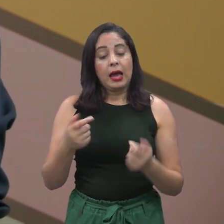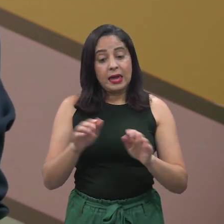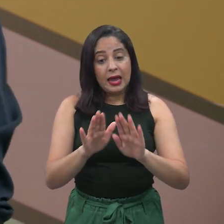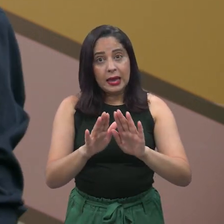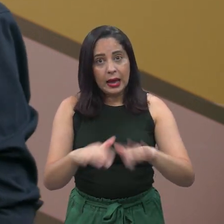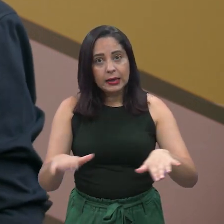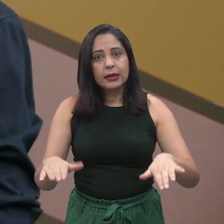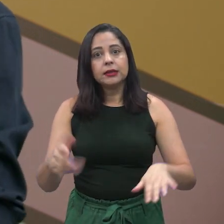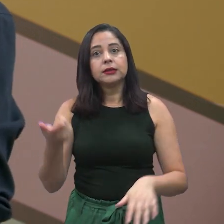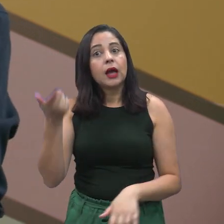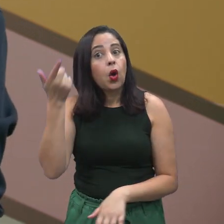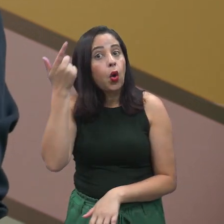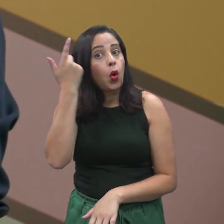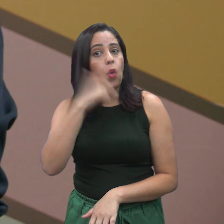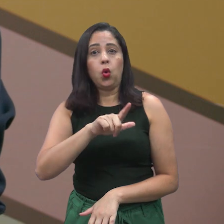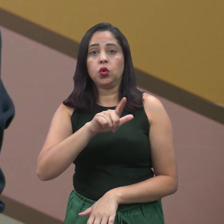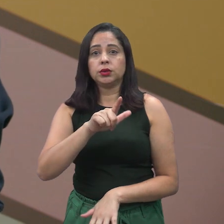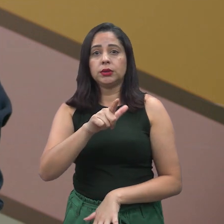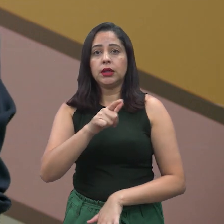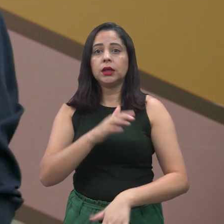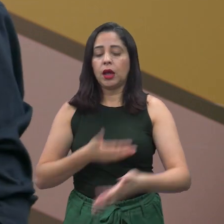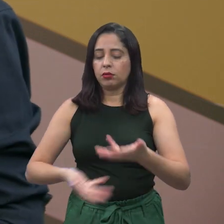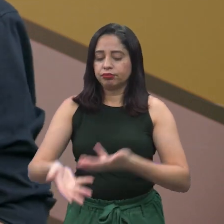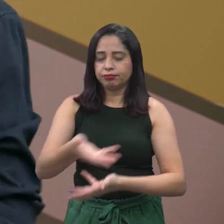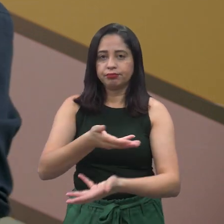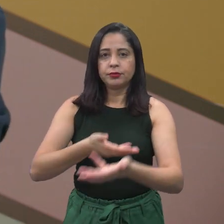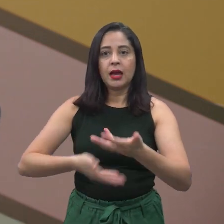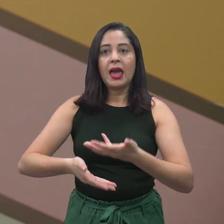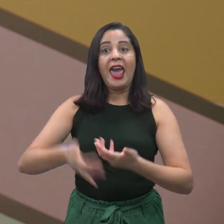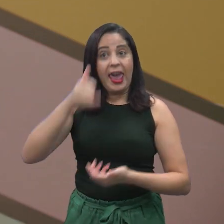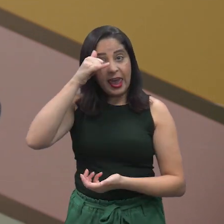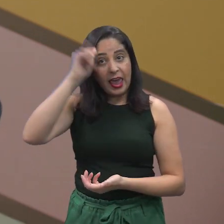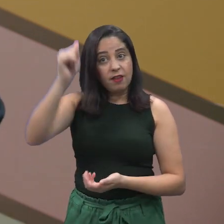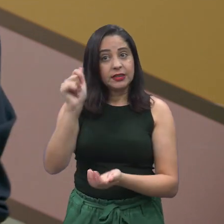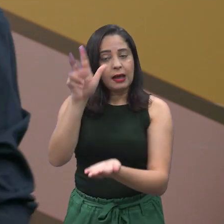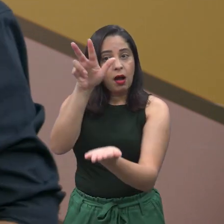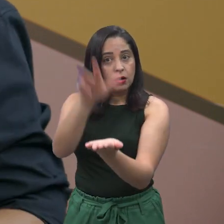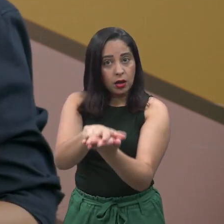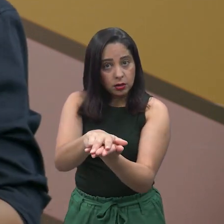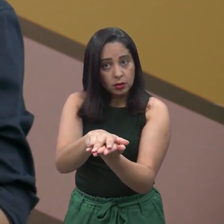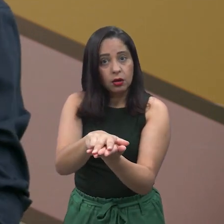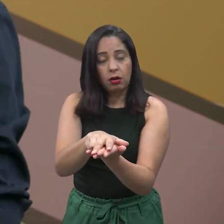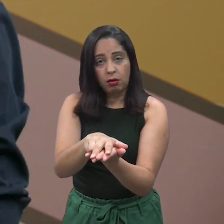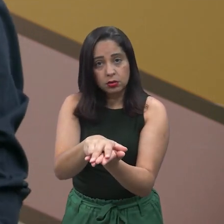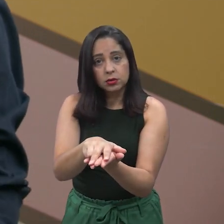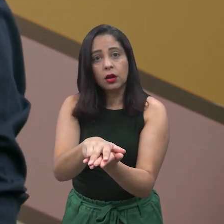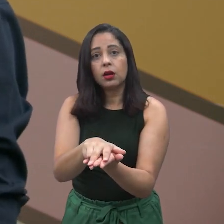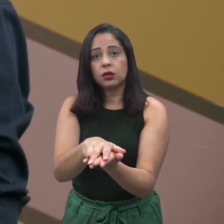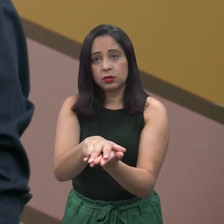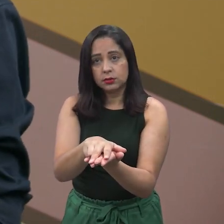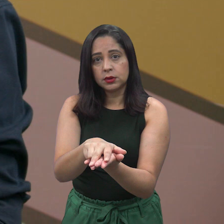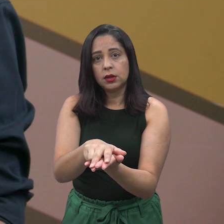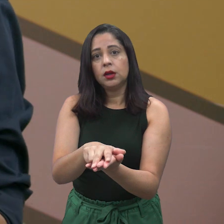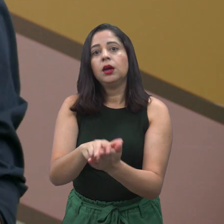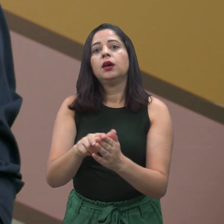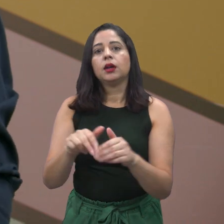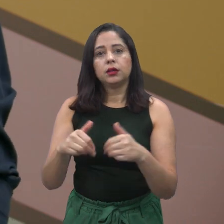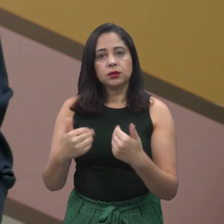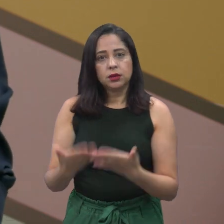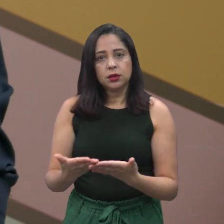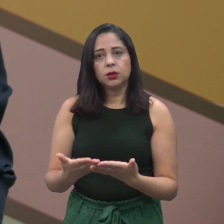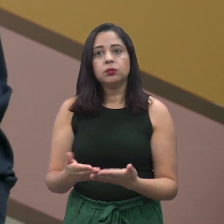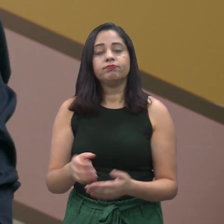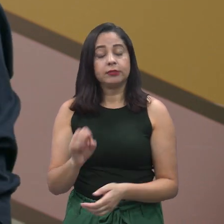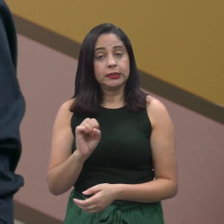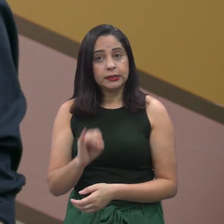se tiver, não ter o pior desfecho das doenças, não ter uma internação toda hora ou ter que tomar com todo o mesmo antibiótico. Aí alguma coisa